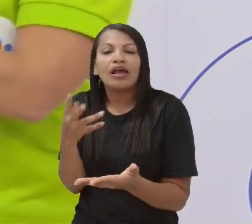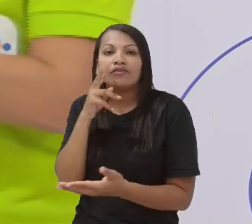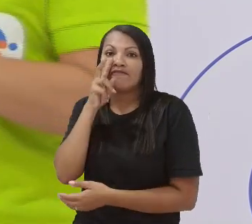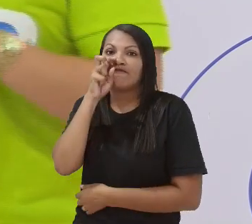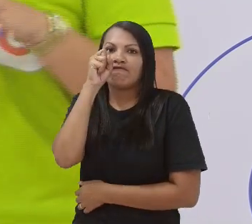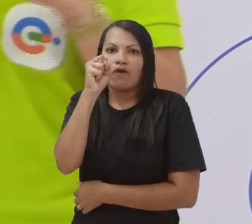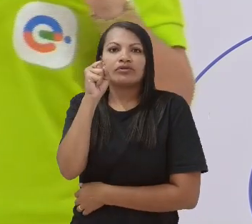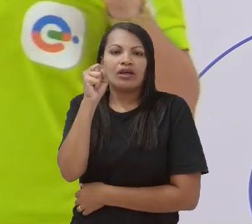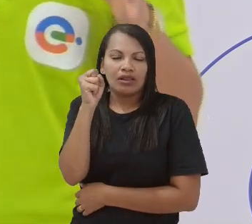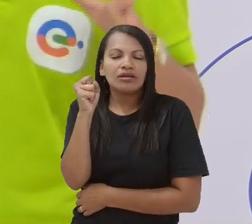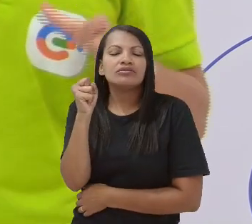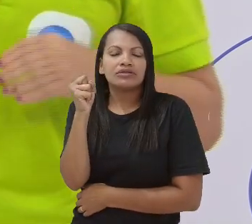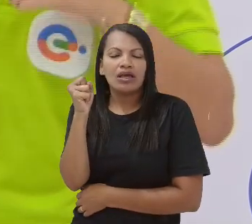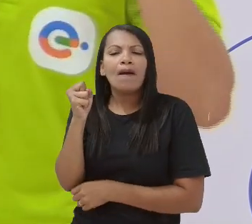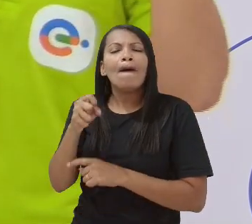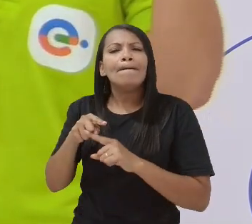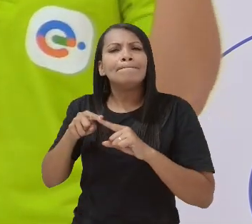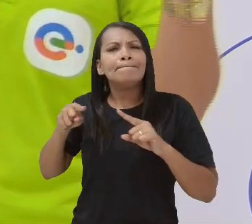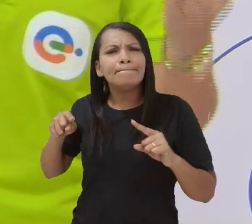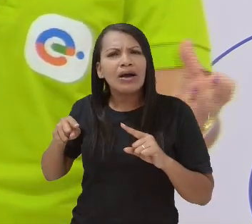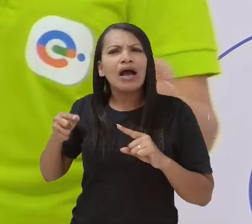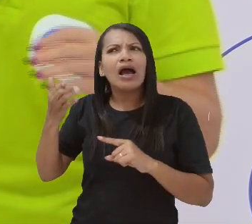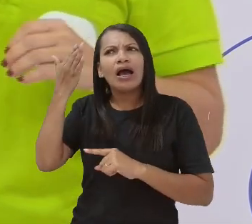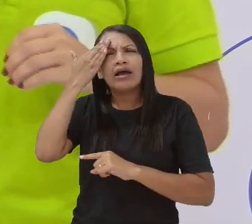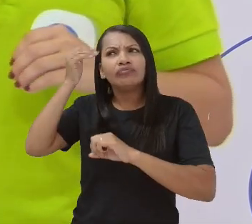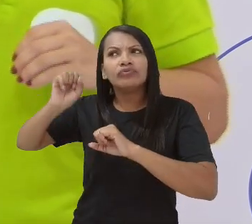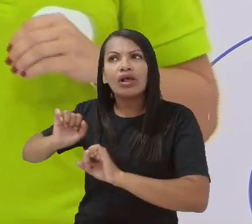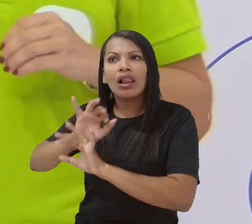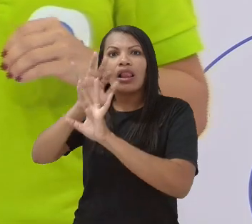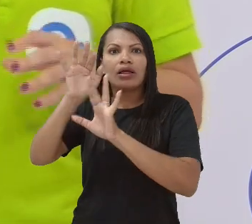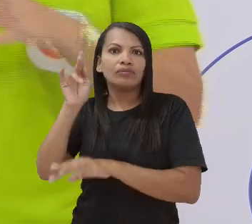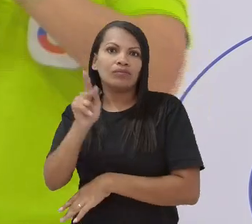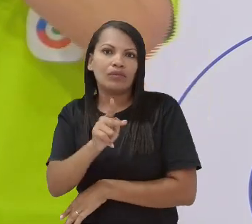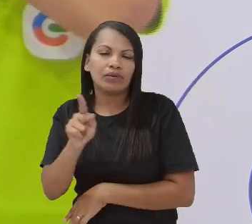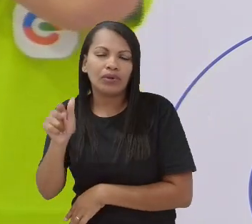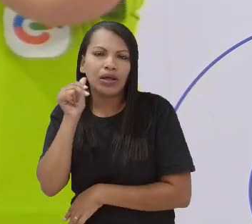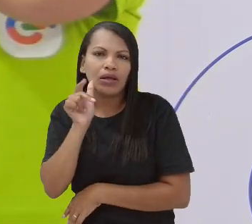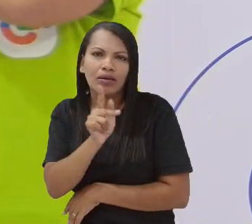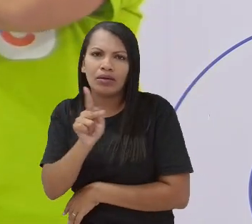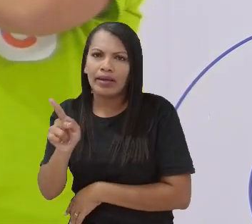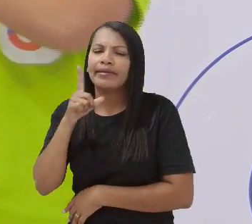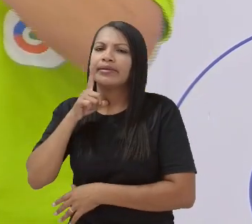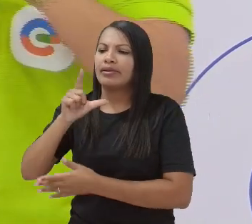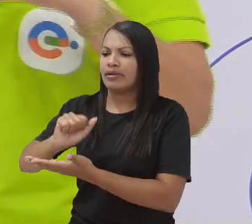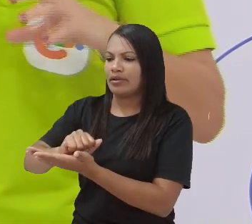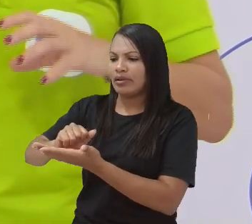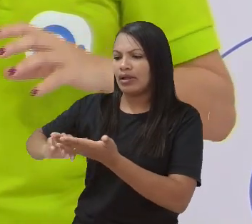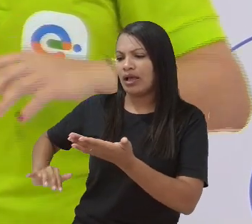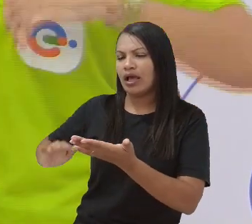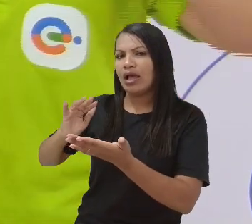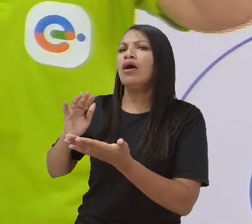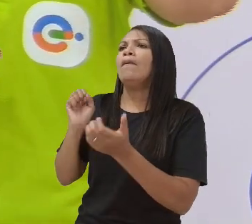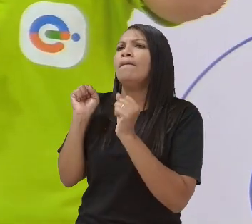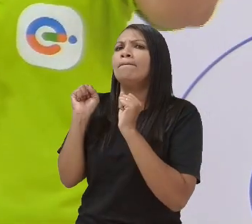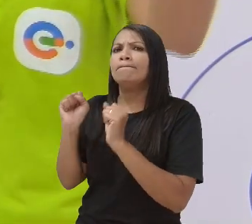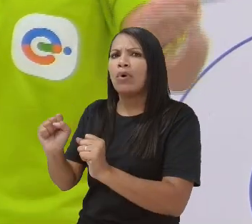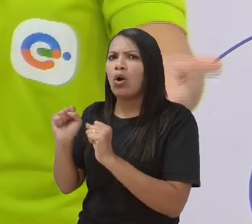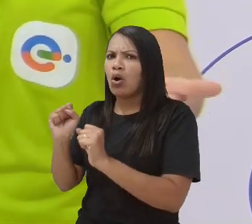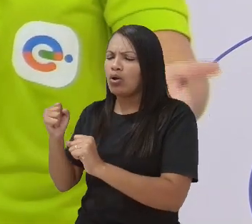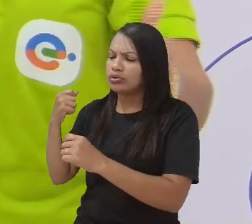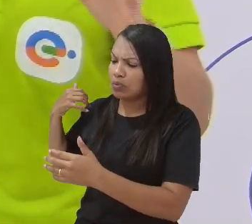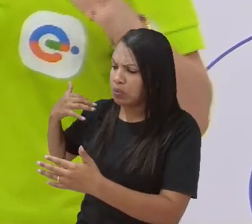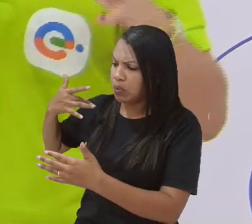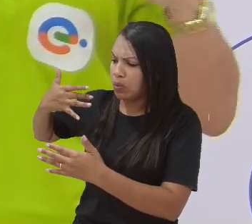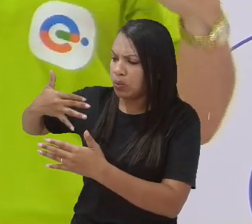fortalecer, mas que fique claro para você, professor, para você, professora, que essas atividades elas podem ser trabalhadas ao longo do